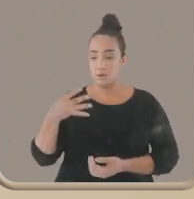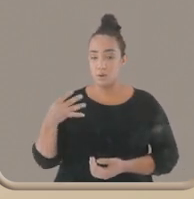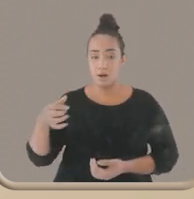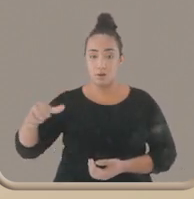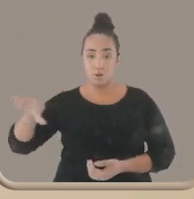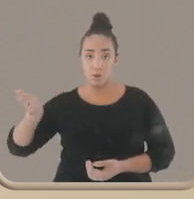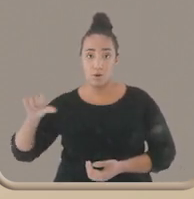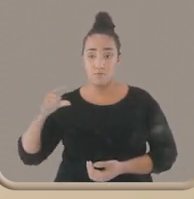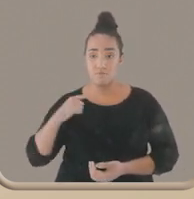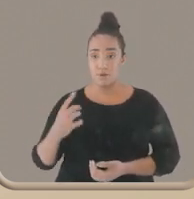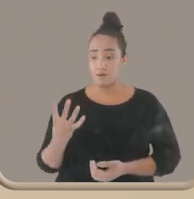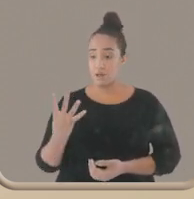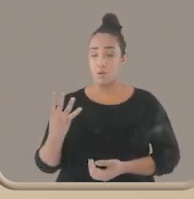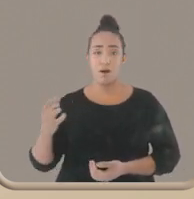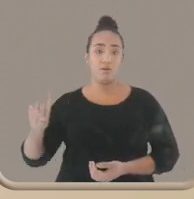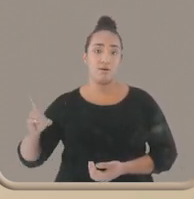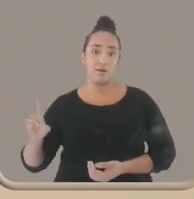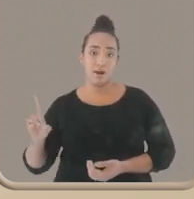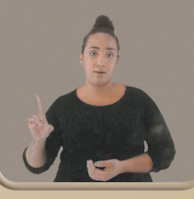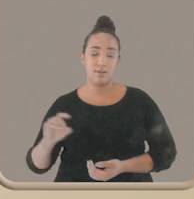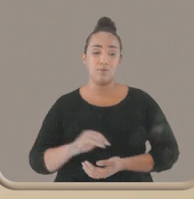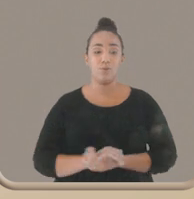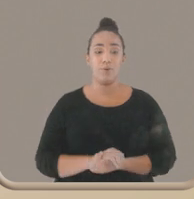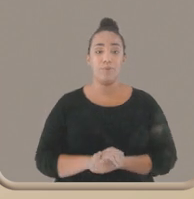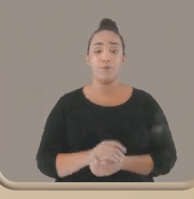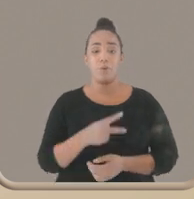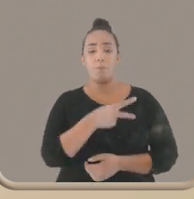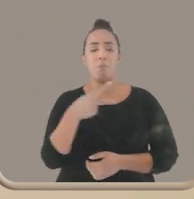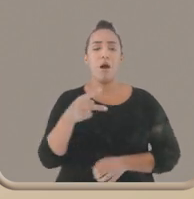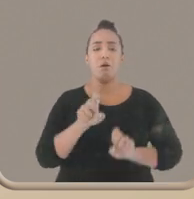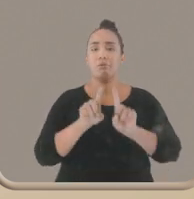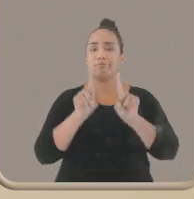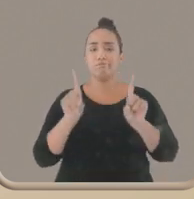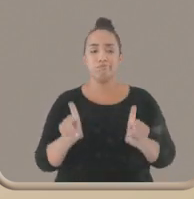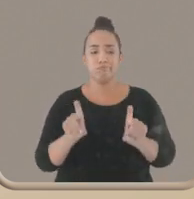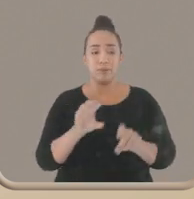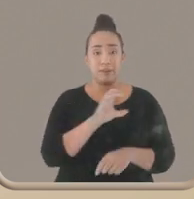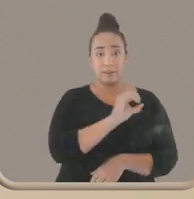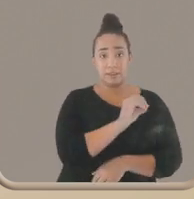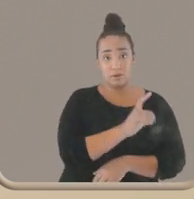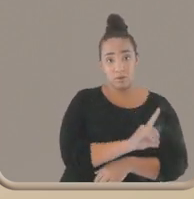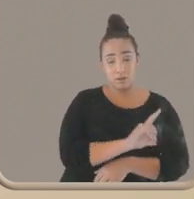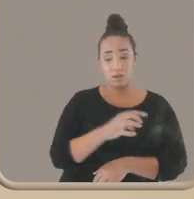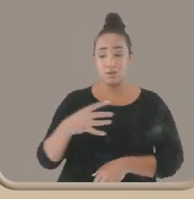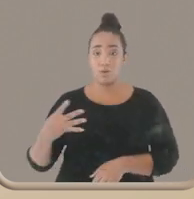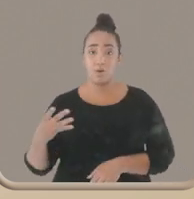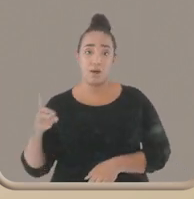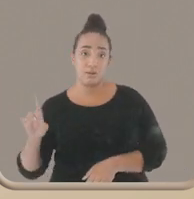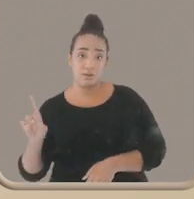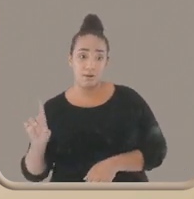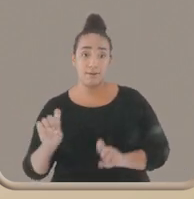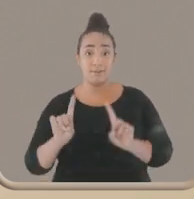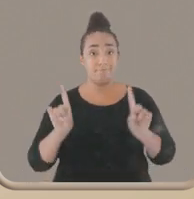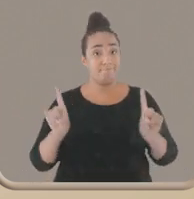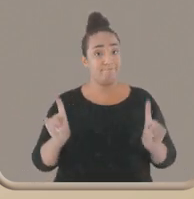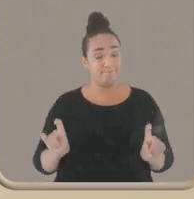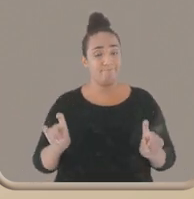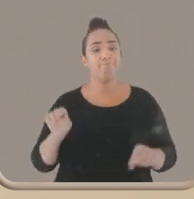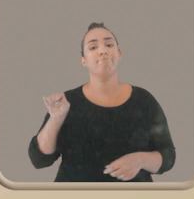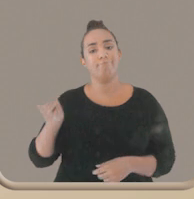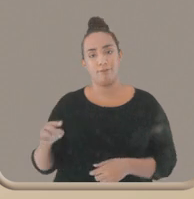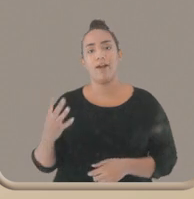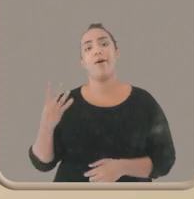número 2,49 eu tenho 4 décimos. Quem é maior, 0 décimos ou 4